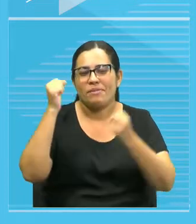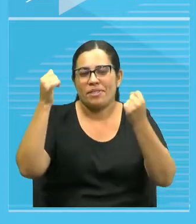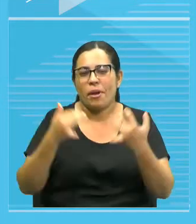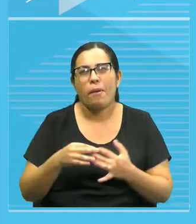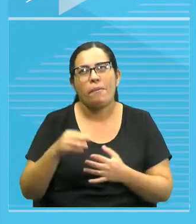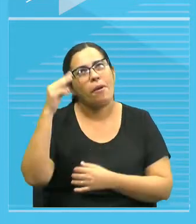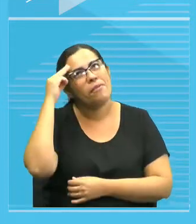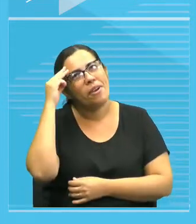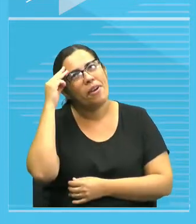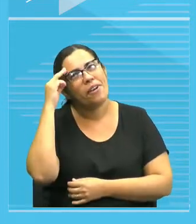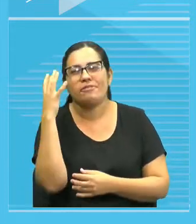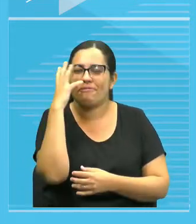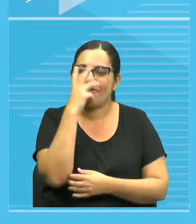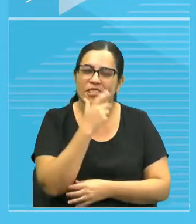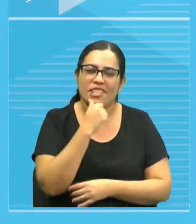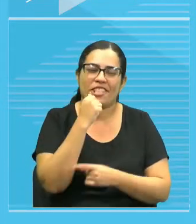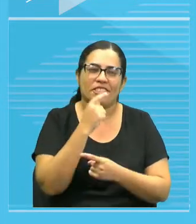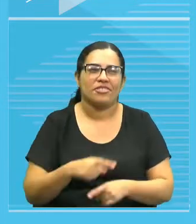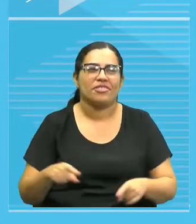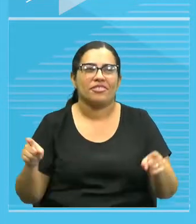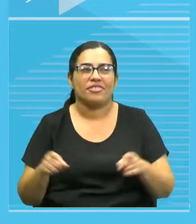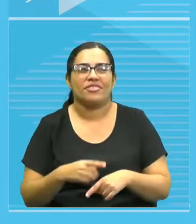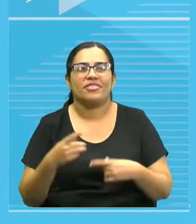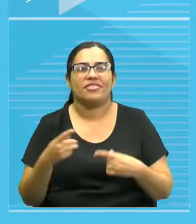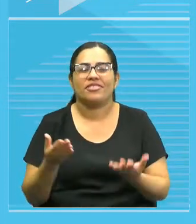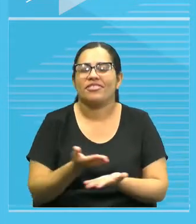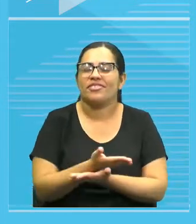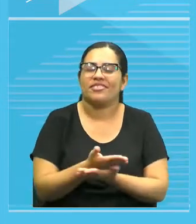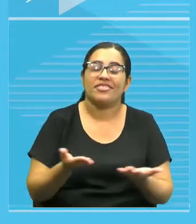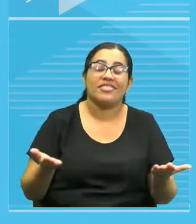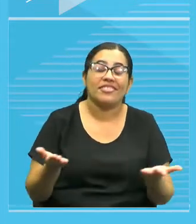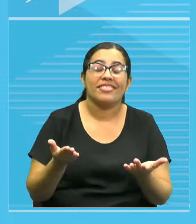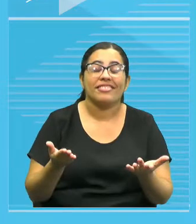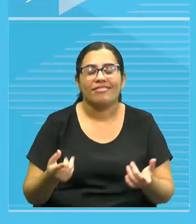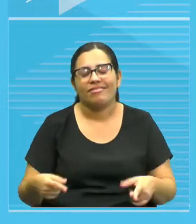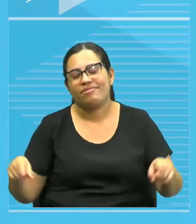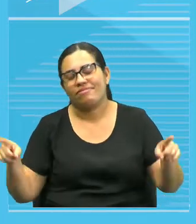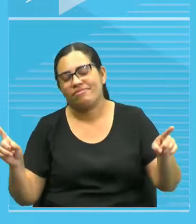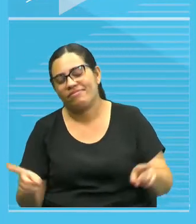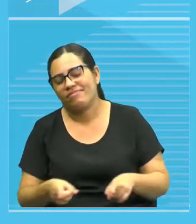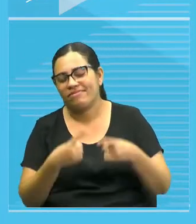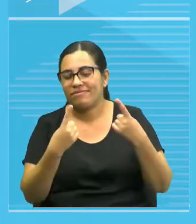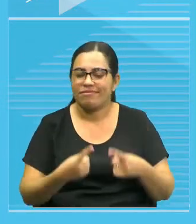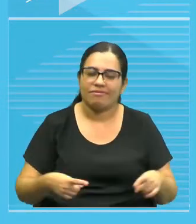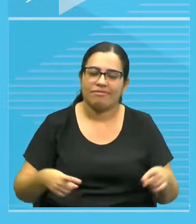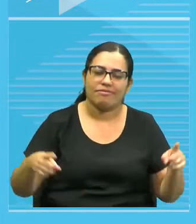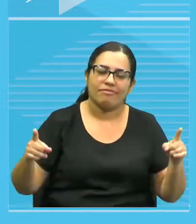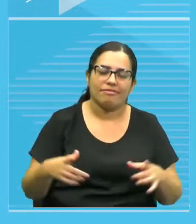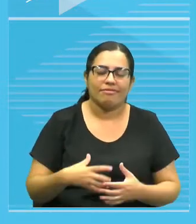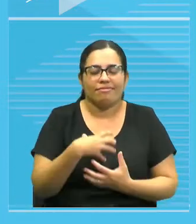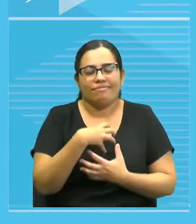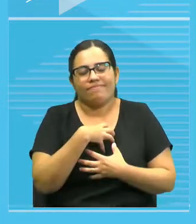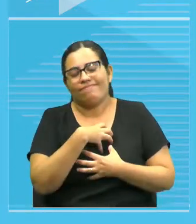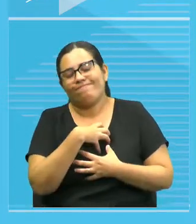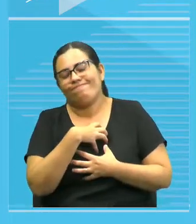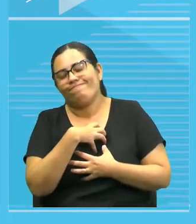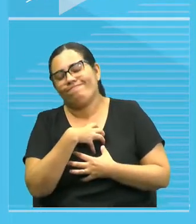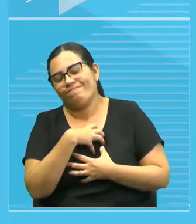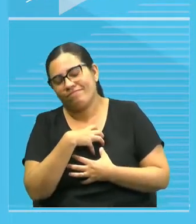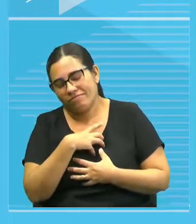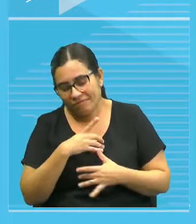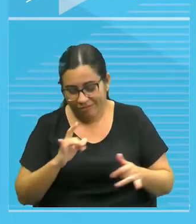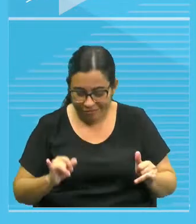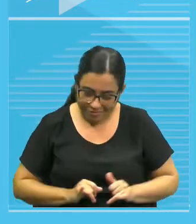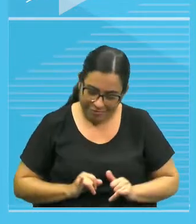Memórias. Essa música é bonita. Você foi a maior das minhas amarguras